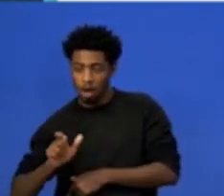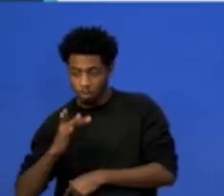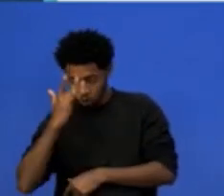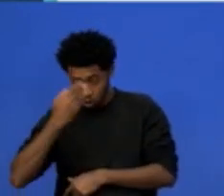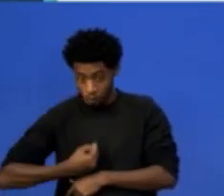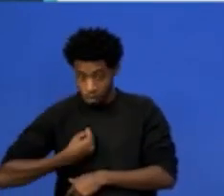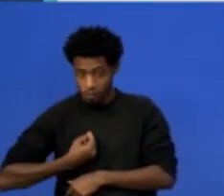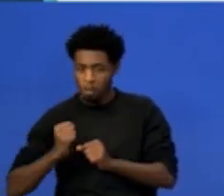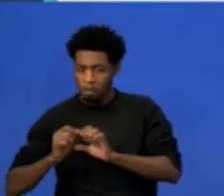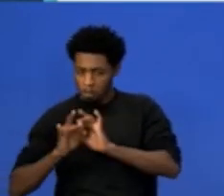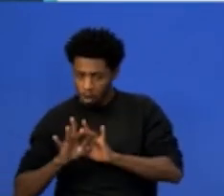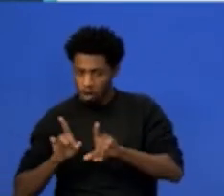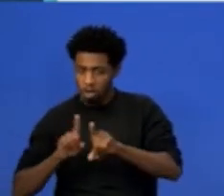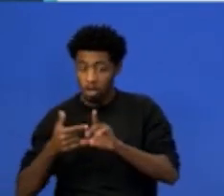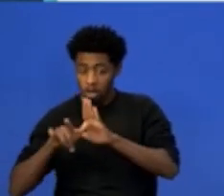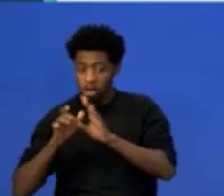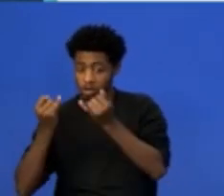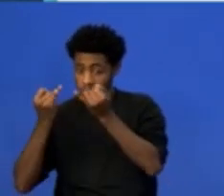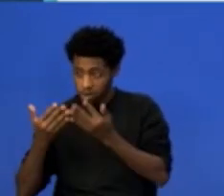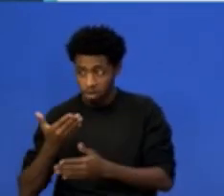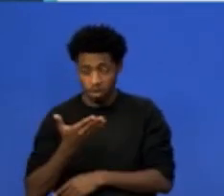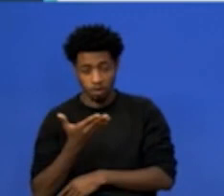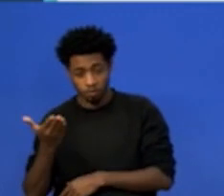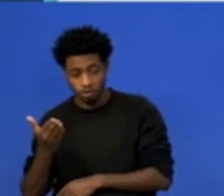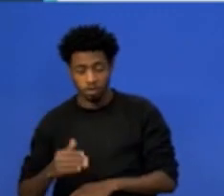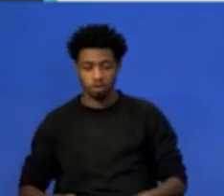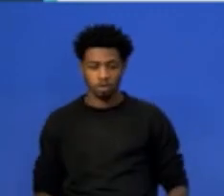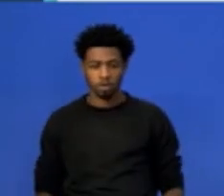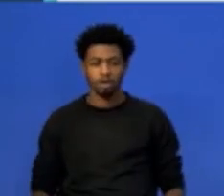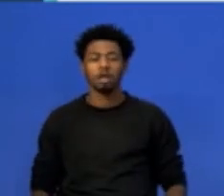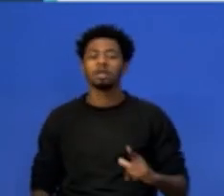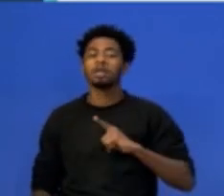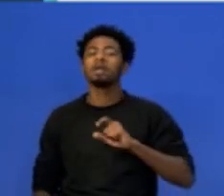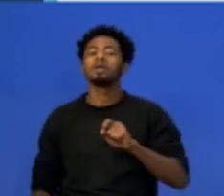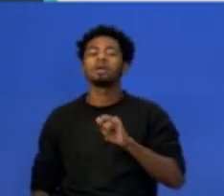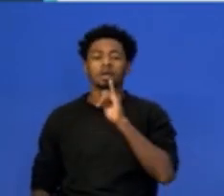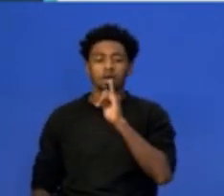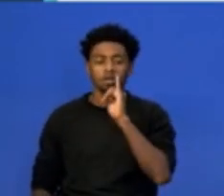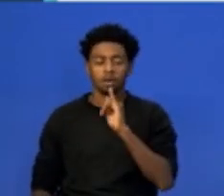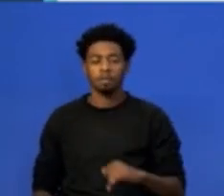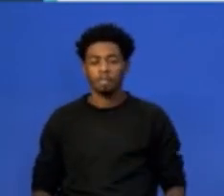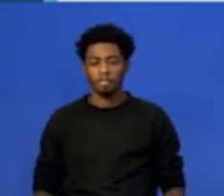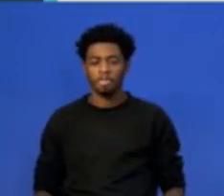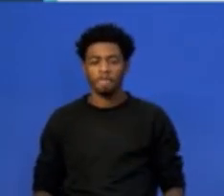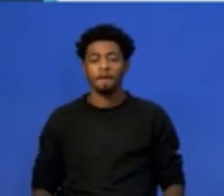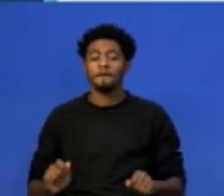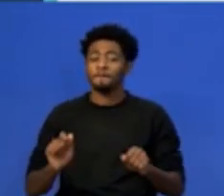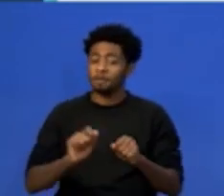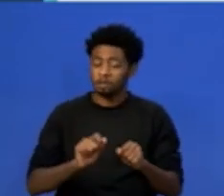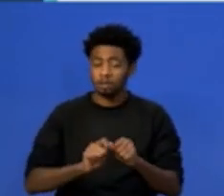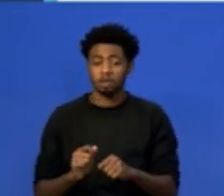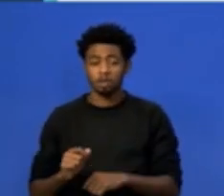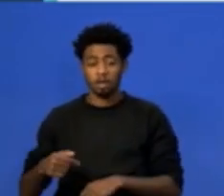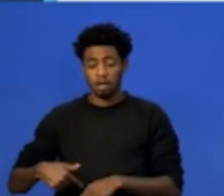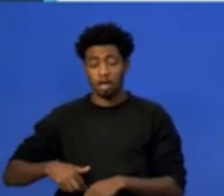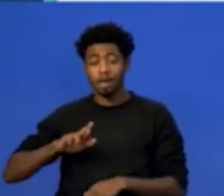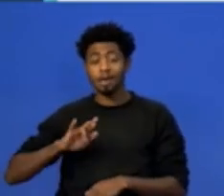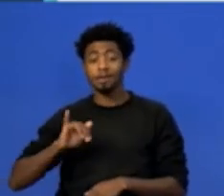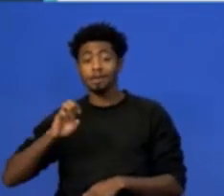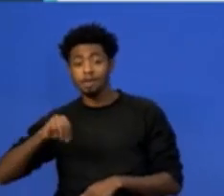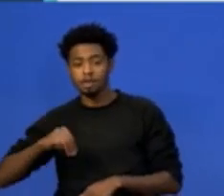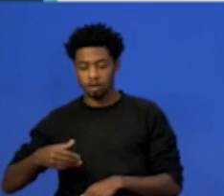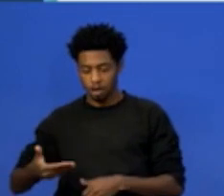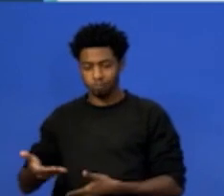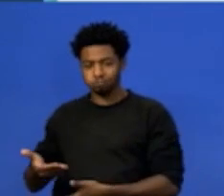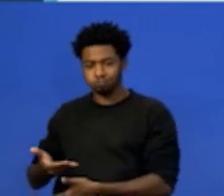de transplante, como nós havíamos falado anteriormente, existe essa garantia, sim, que é feito o transplante do rim